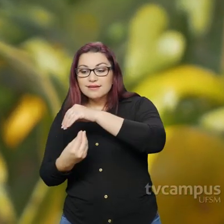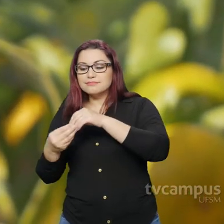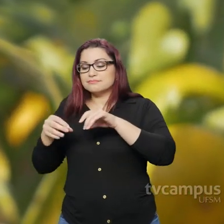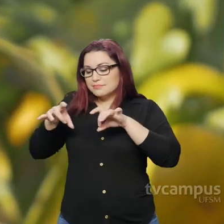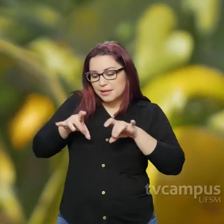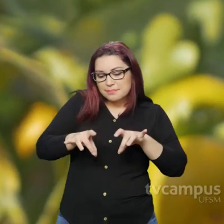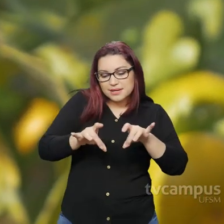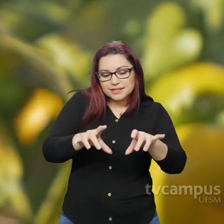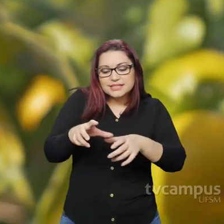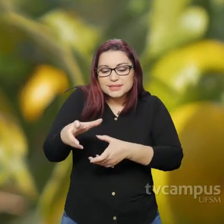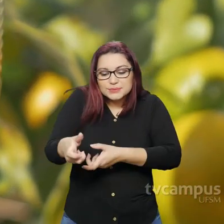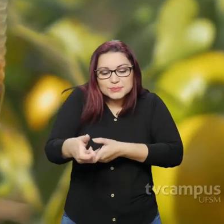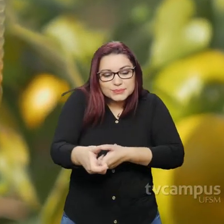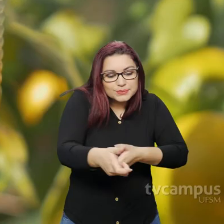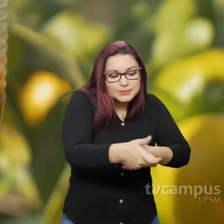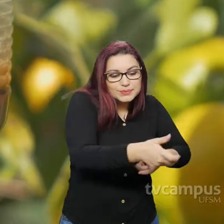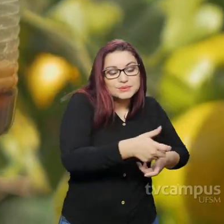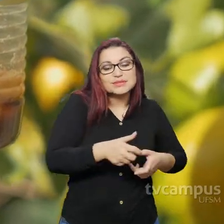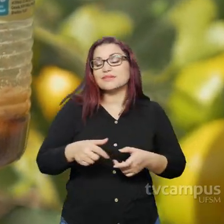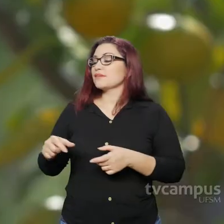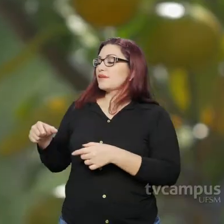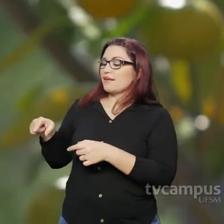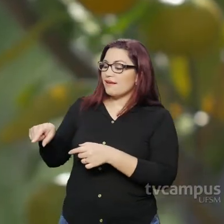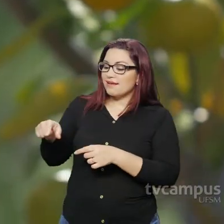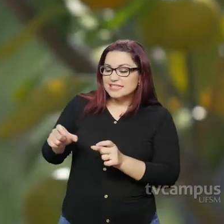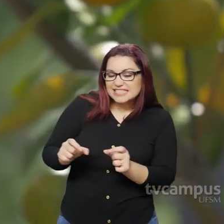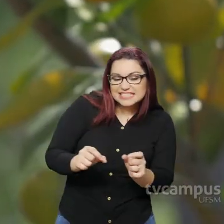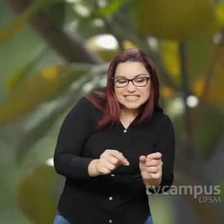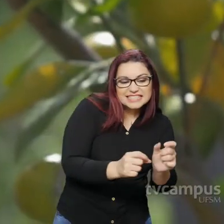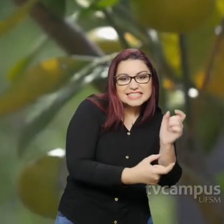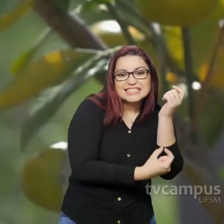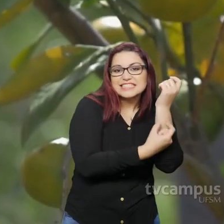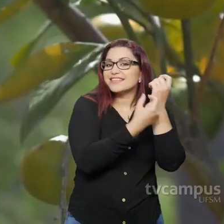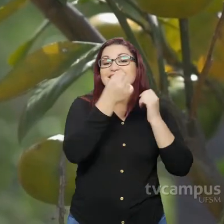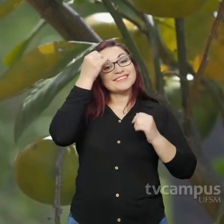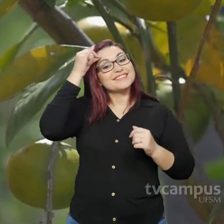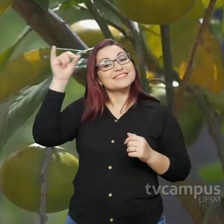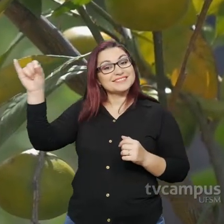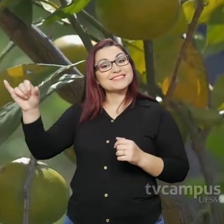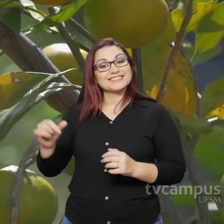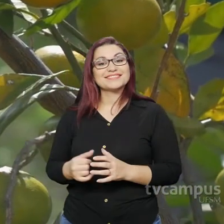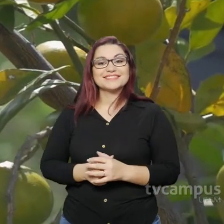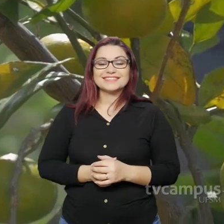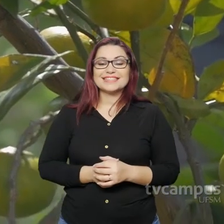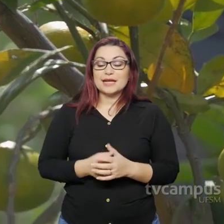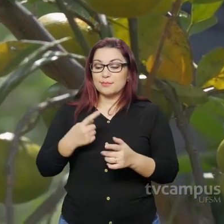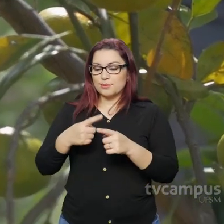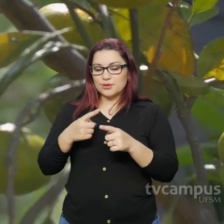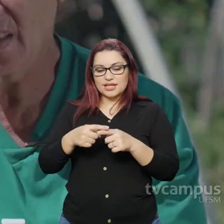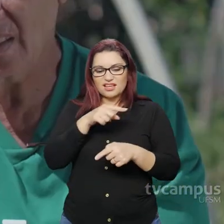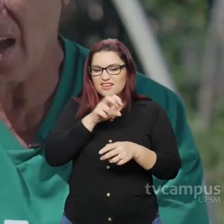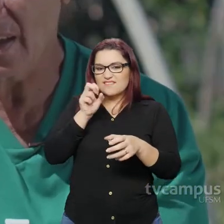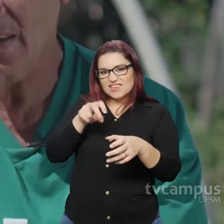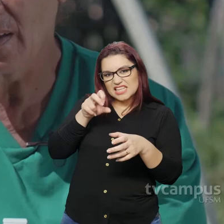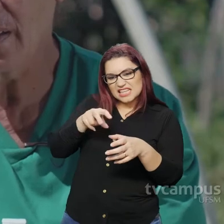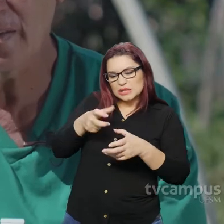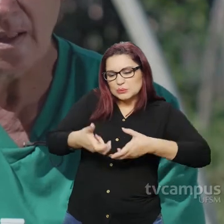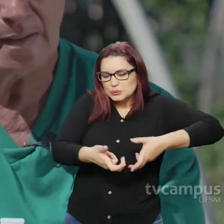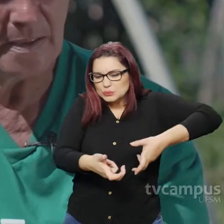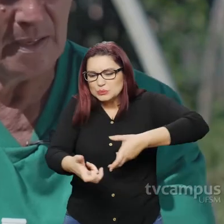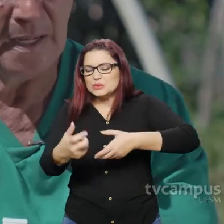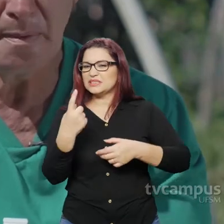produto para o bicho não entrar na planta, que o agrotóxico trabalha no meio daquele cheiro forte. aquelas coisas que tu tem que estar